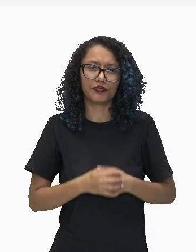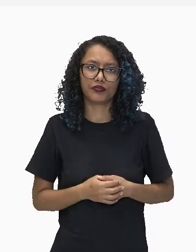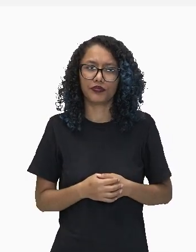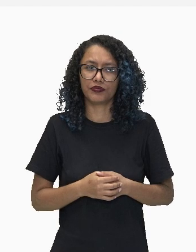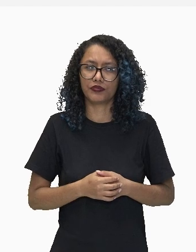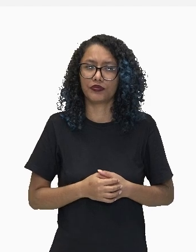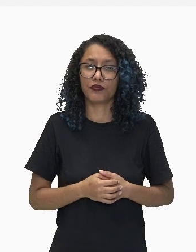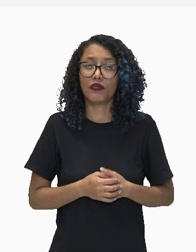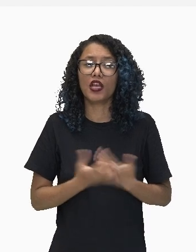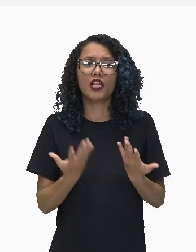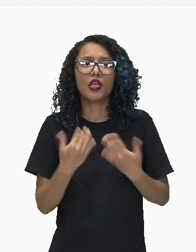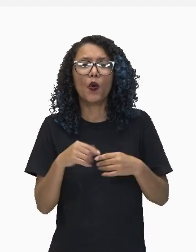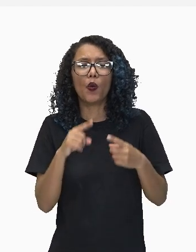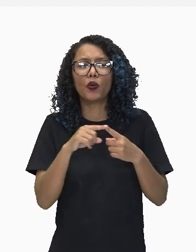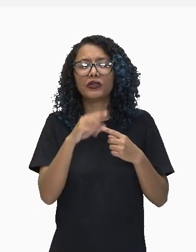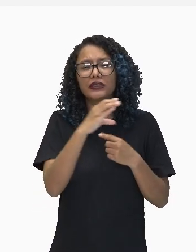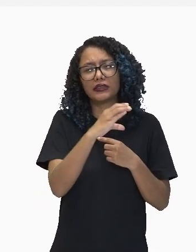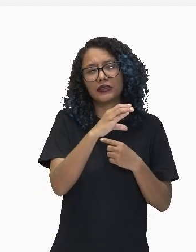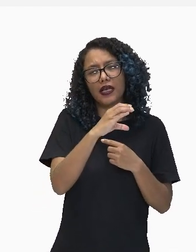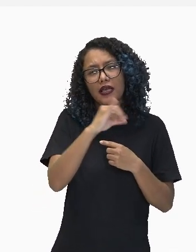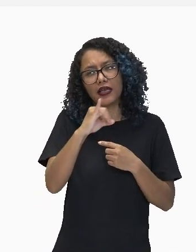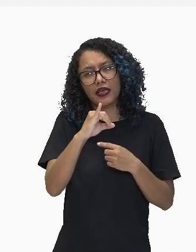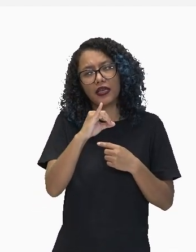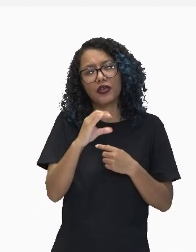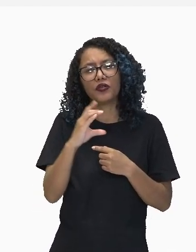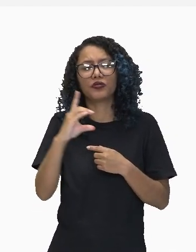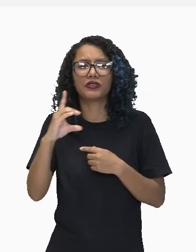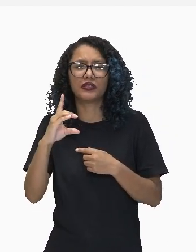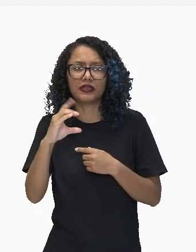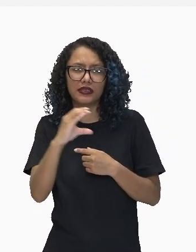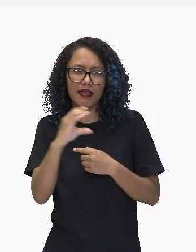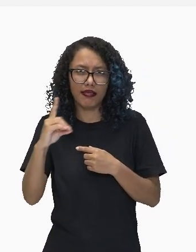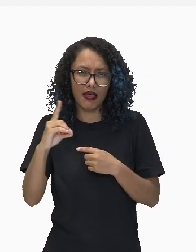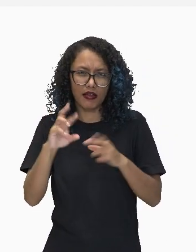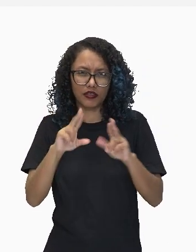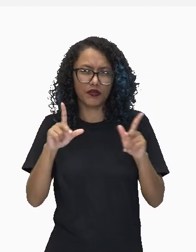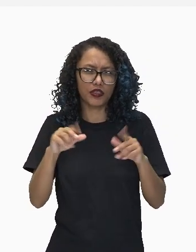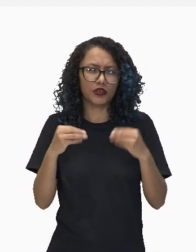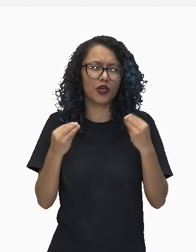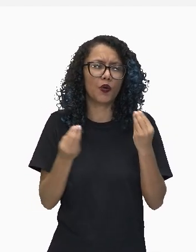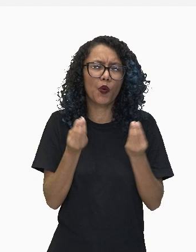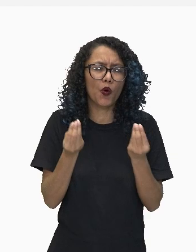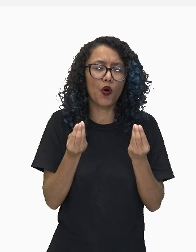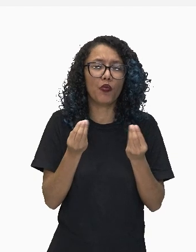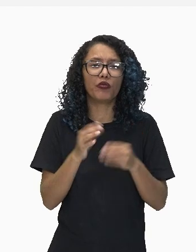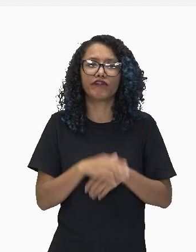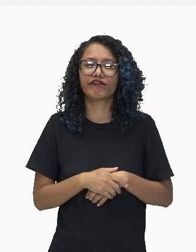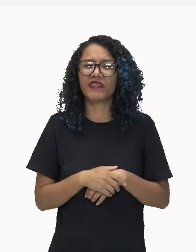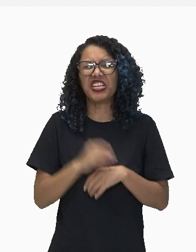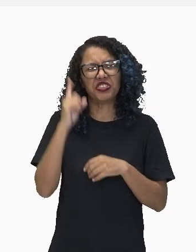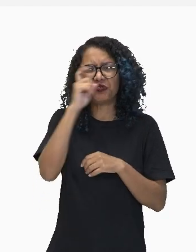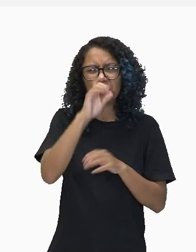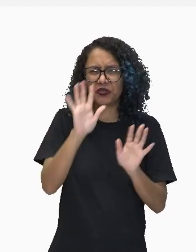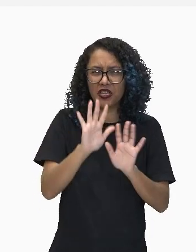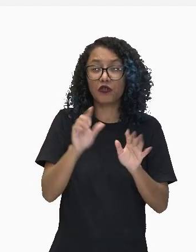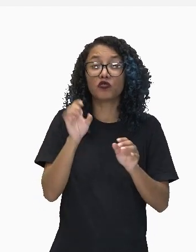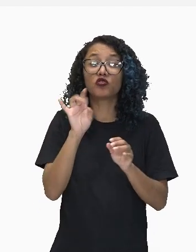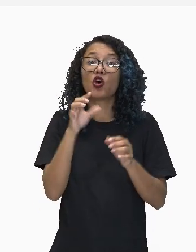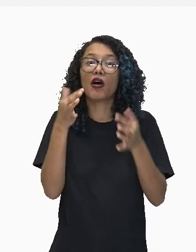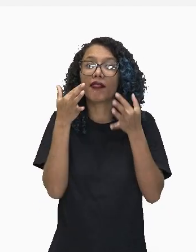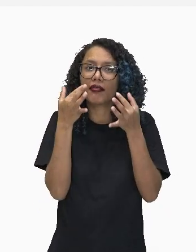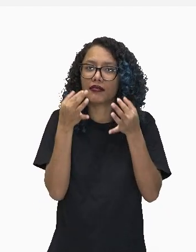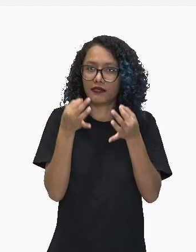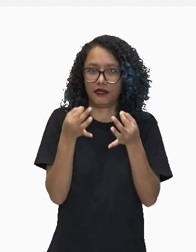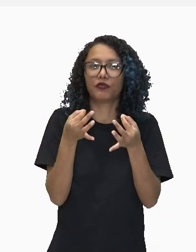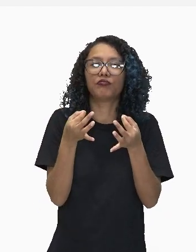complemento direto e complemento indireto? Não é difícil de forma alguma, só requer atenção da parte de vocês. Complemento direto,